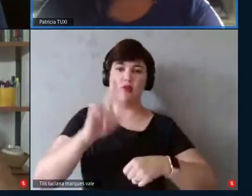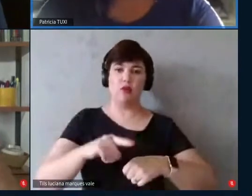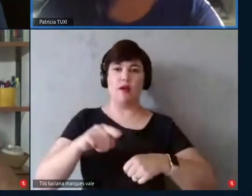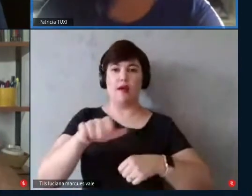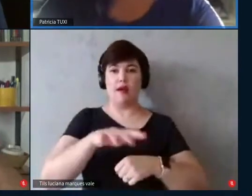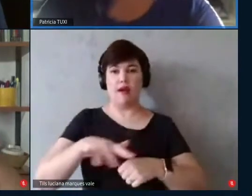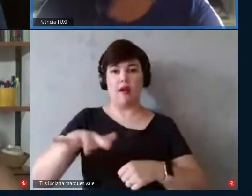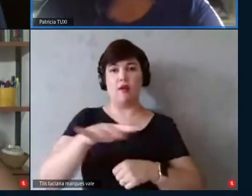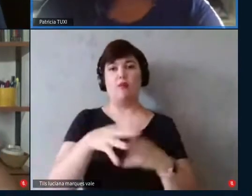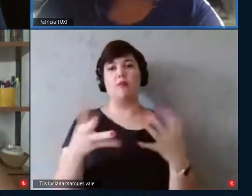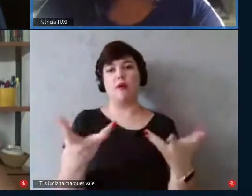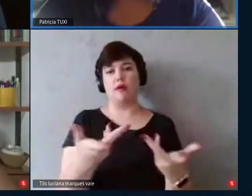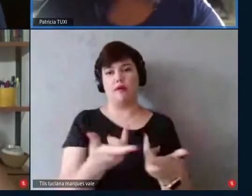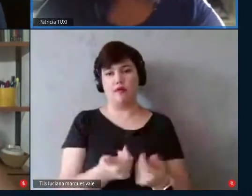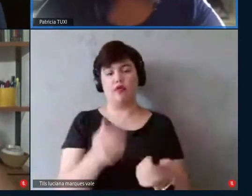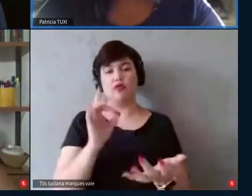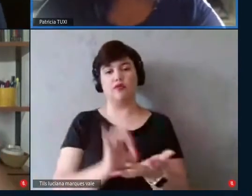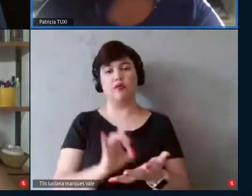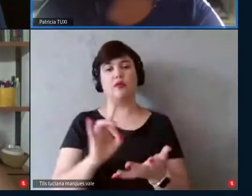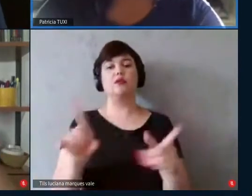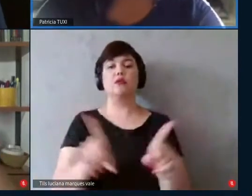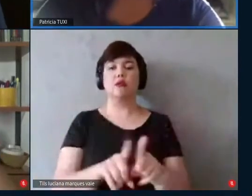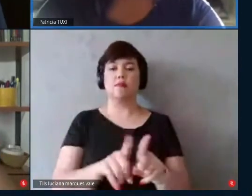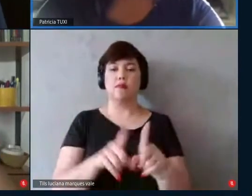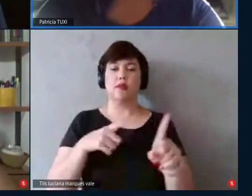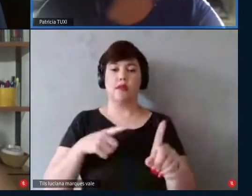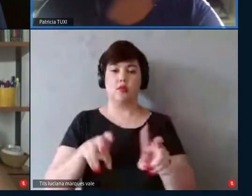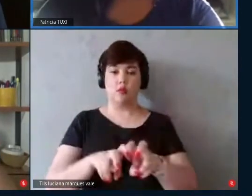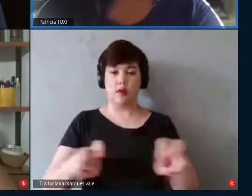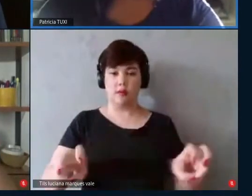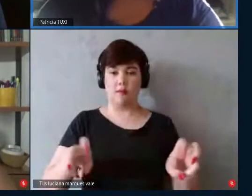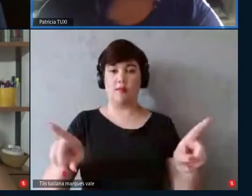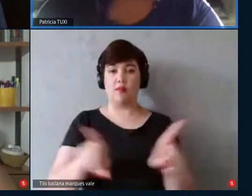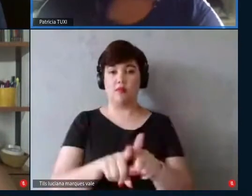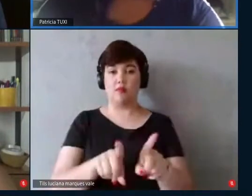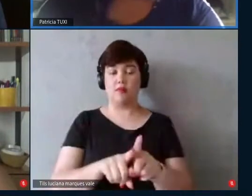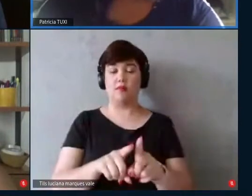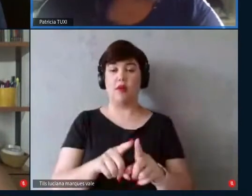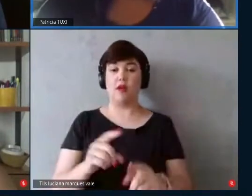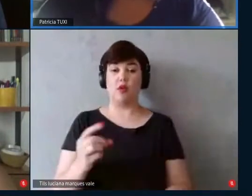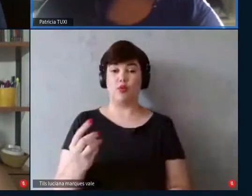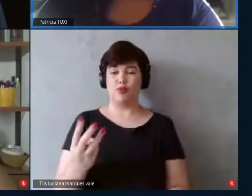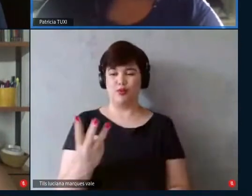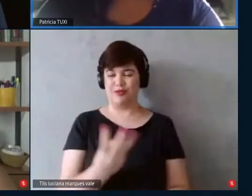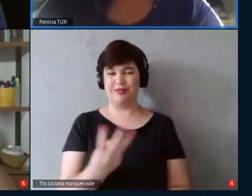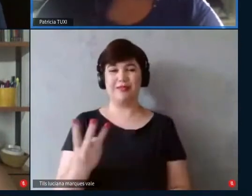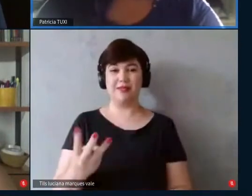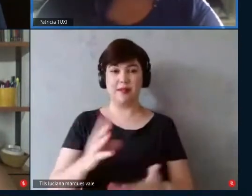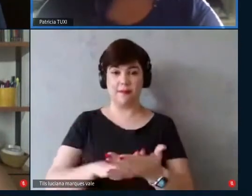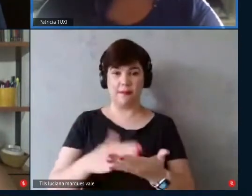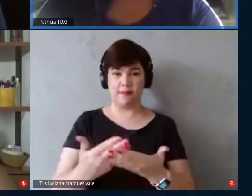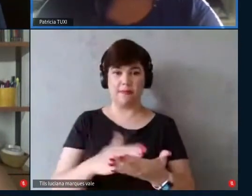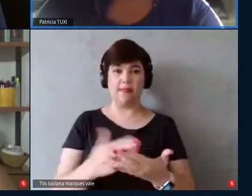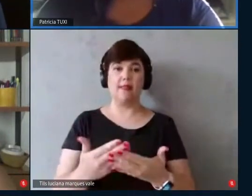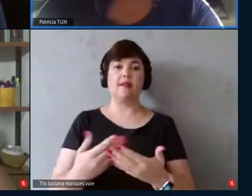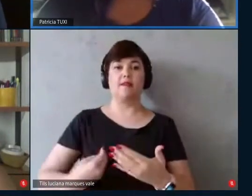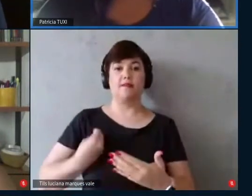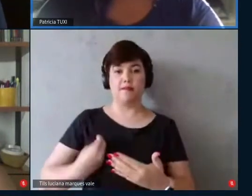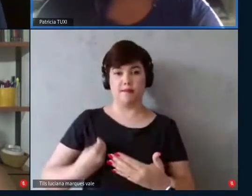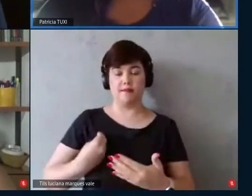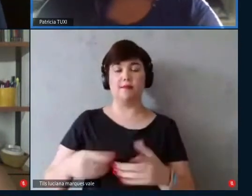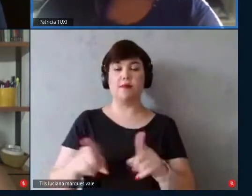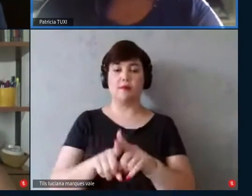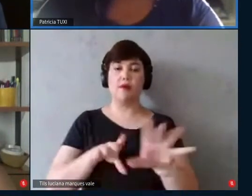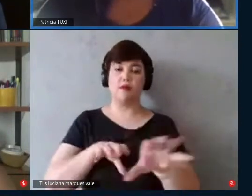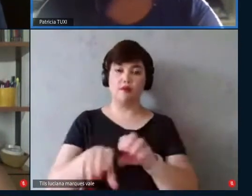campo é maravilhoso. Foi incrível estar numa banca também que os três intérpretes que estão atuando são